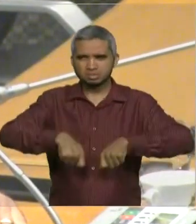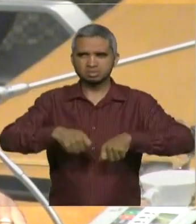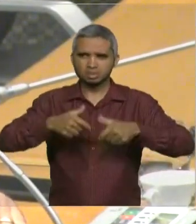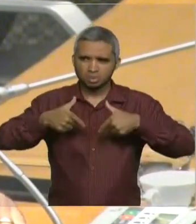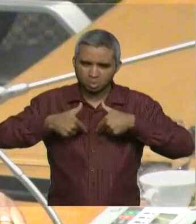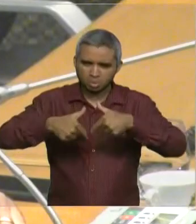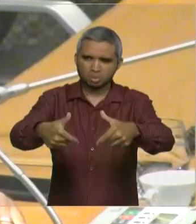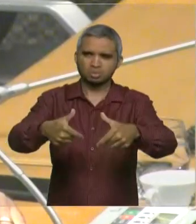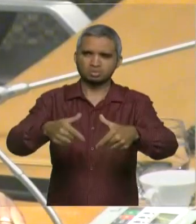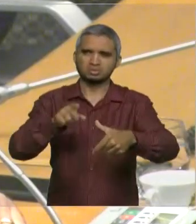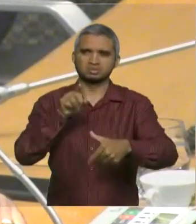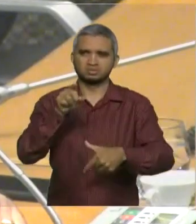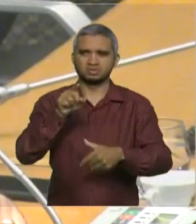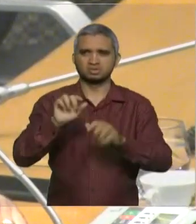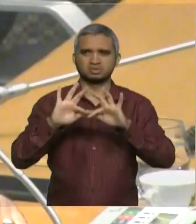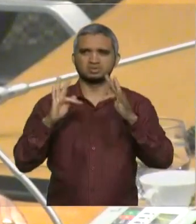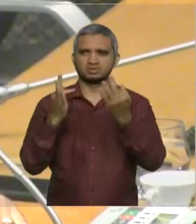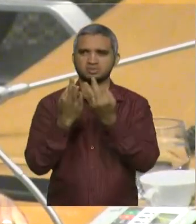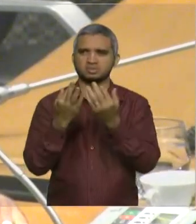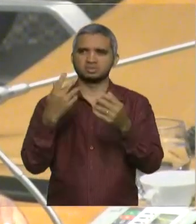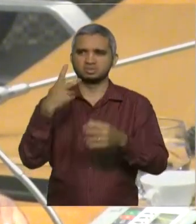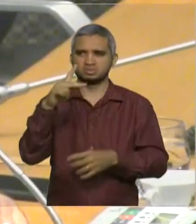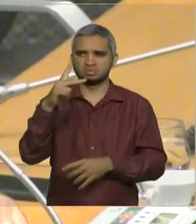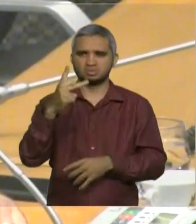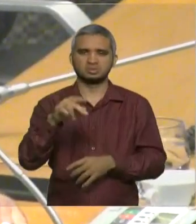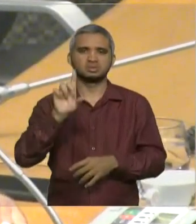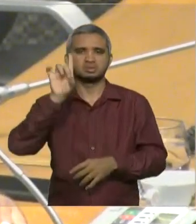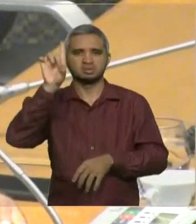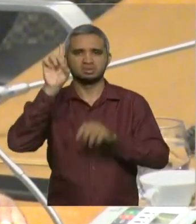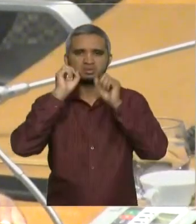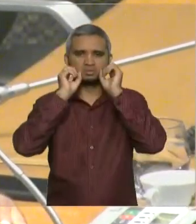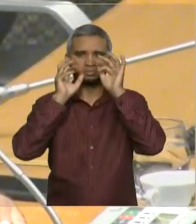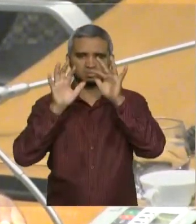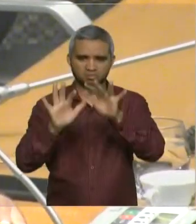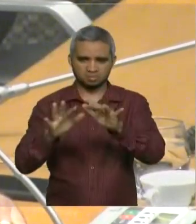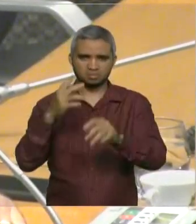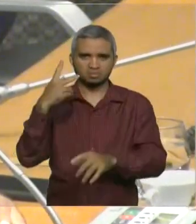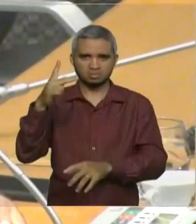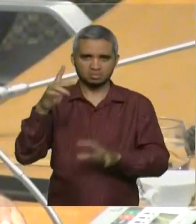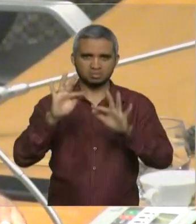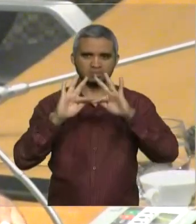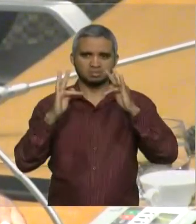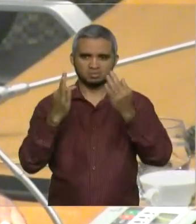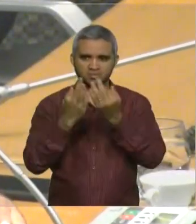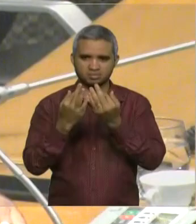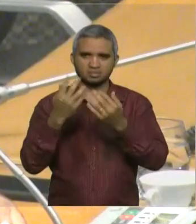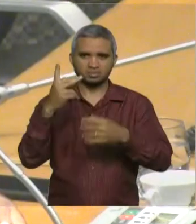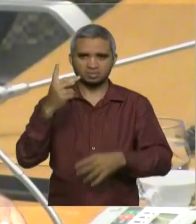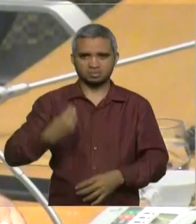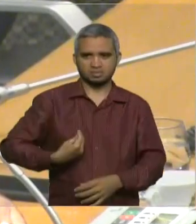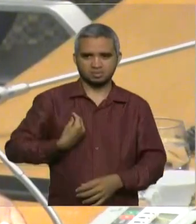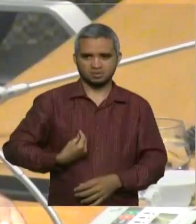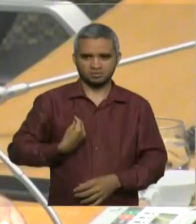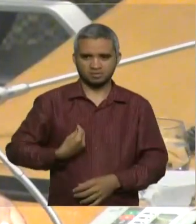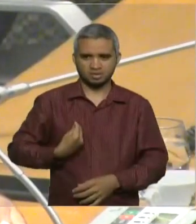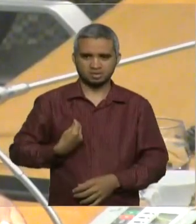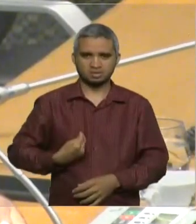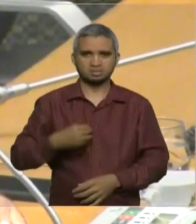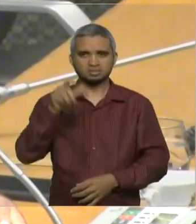senhora. E que Deus continue abençoando a sua vida, lhe fazendo essa mulher sempre